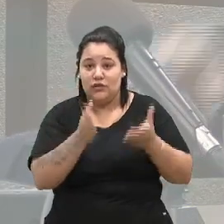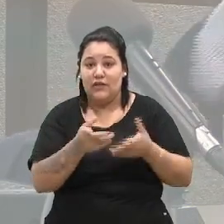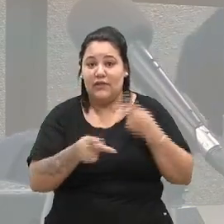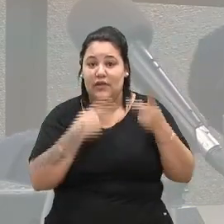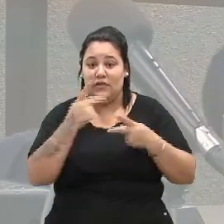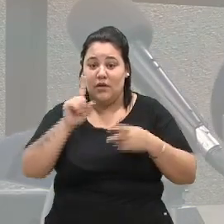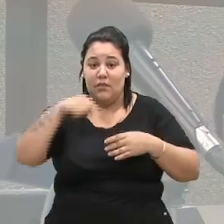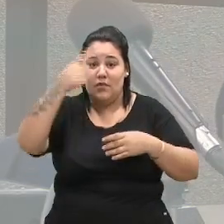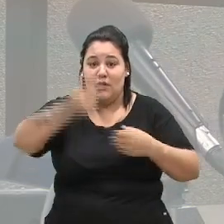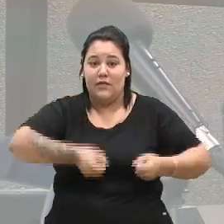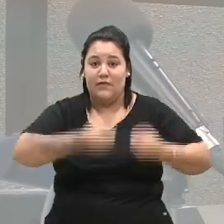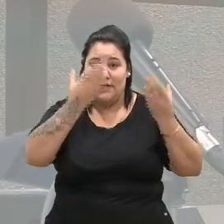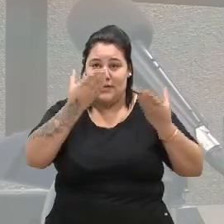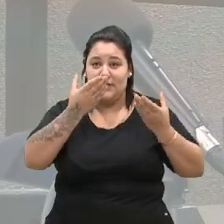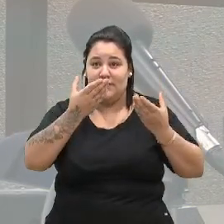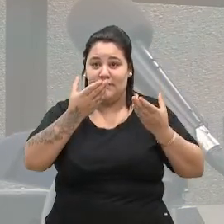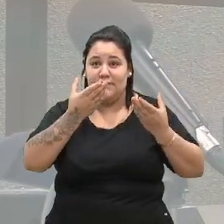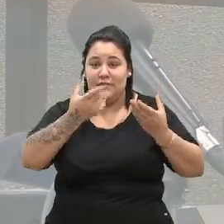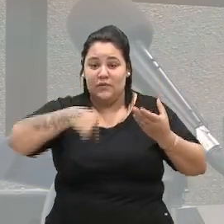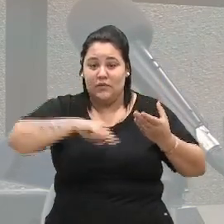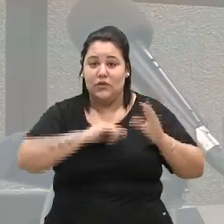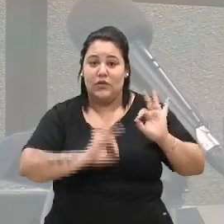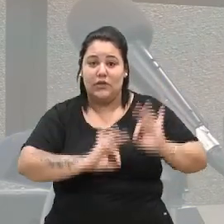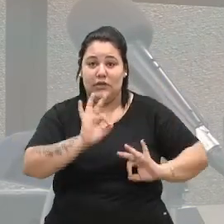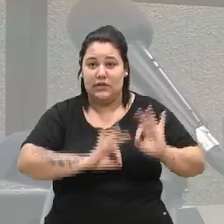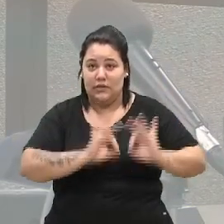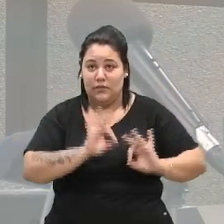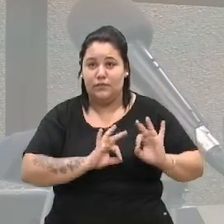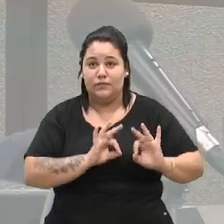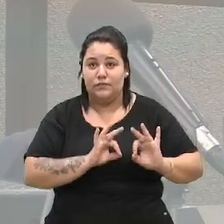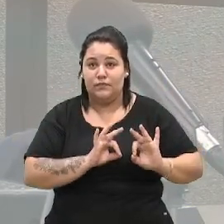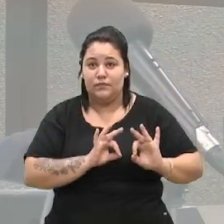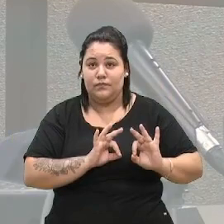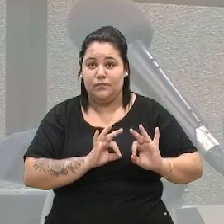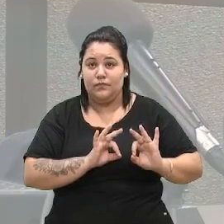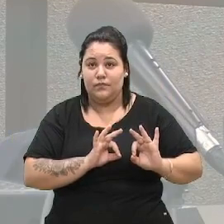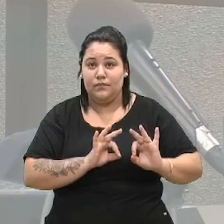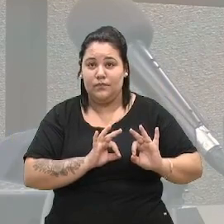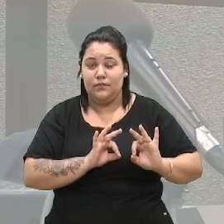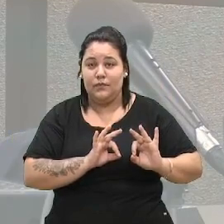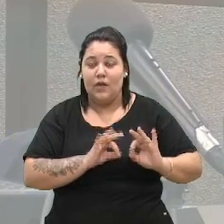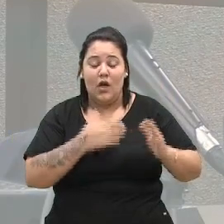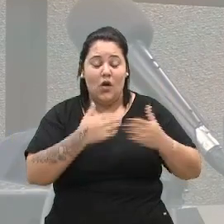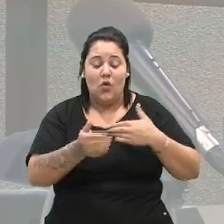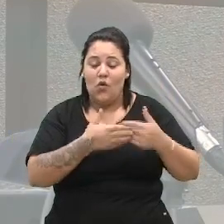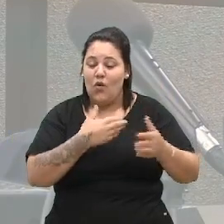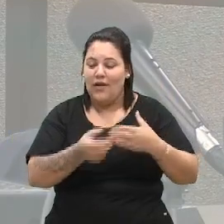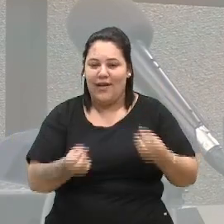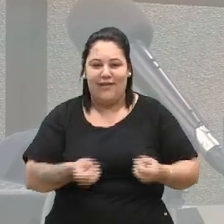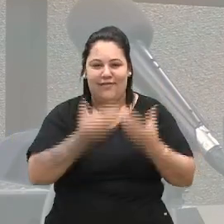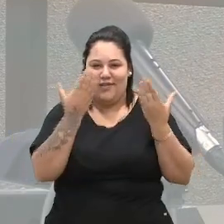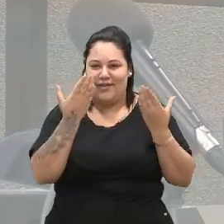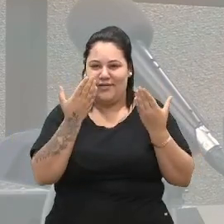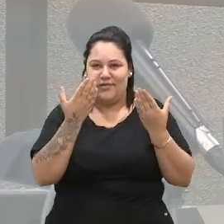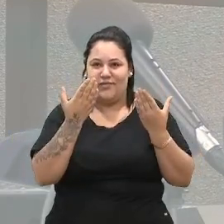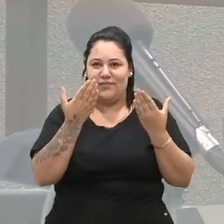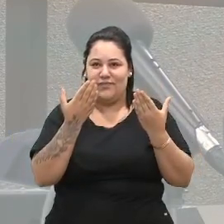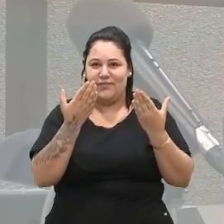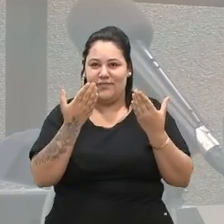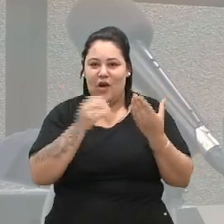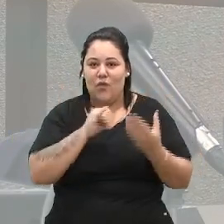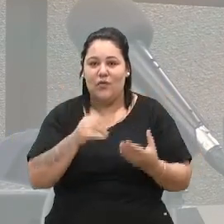colheitas. Isso é planejamento. Planejar é pensar antes de agir. Qualquer evento planejado, a chance de sucesso é